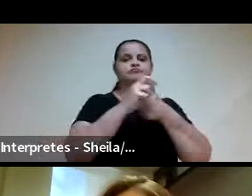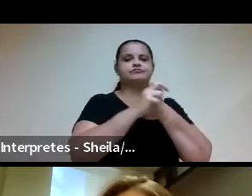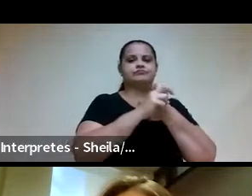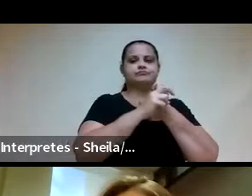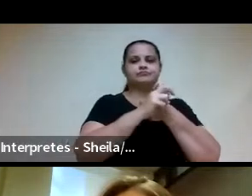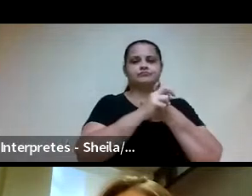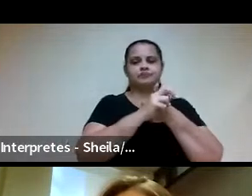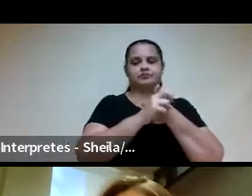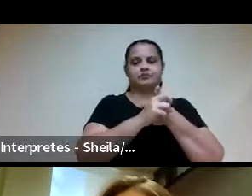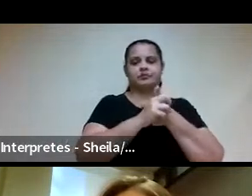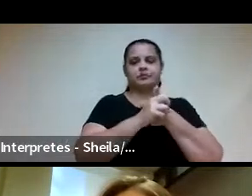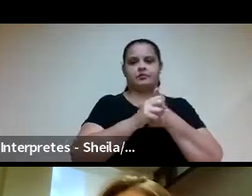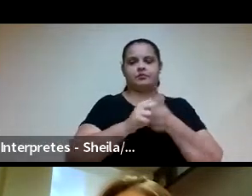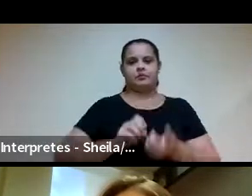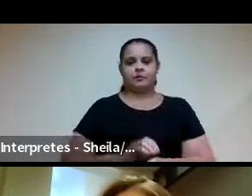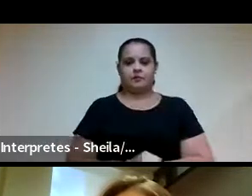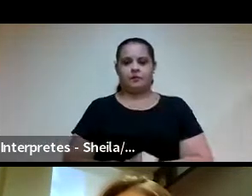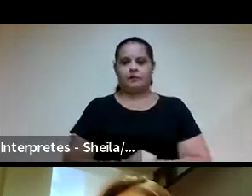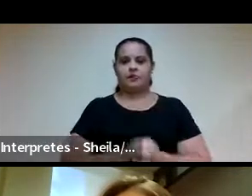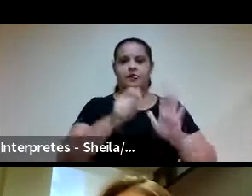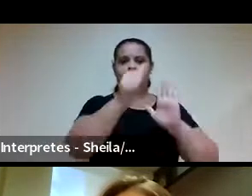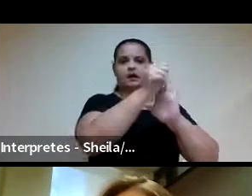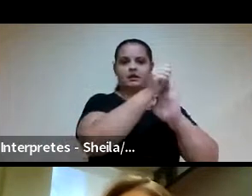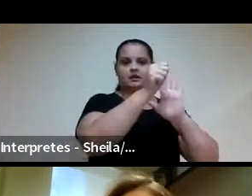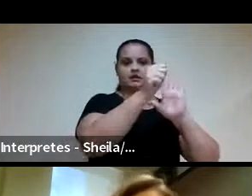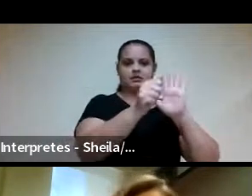Segundo a ata, de ID